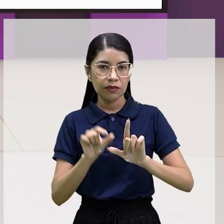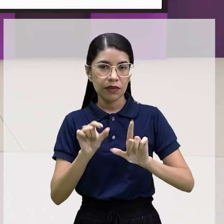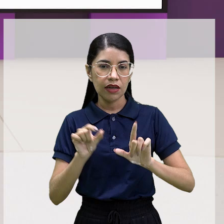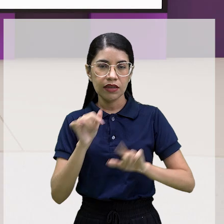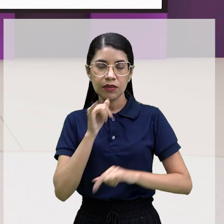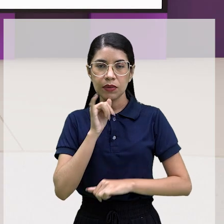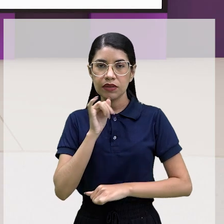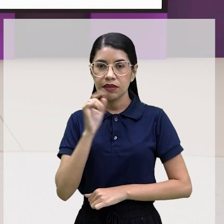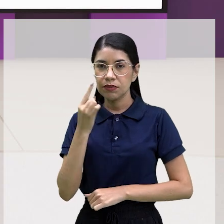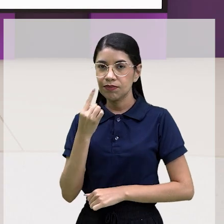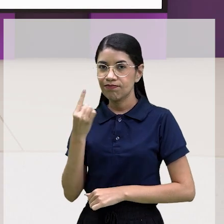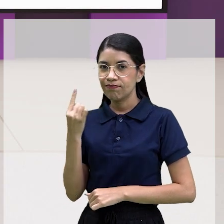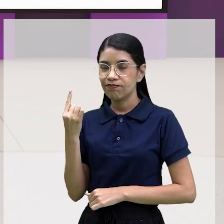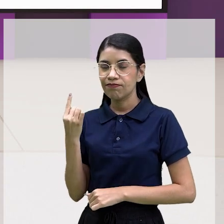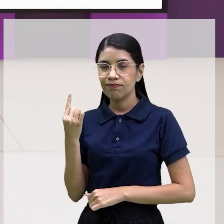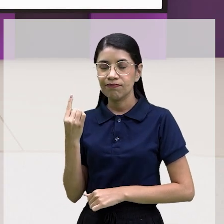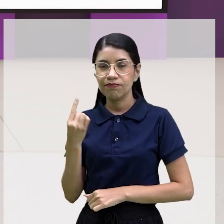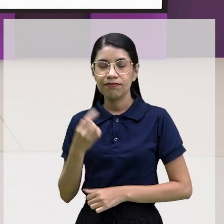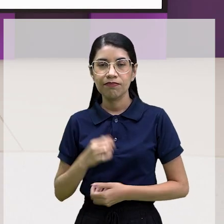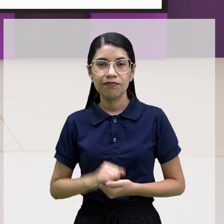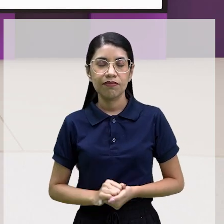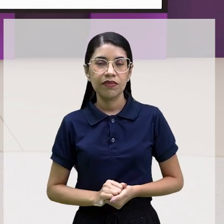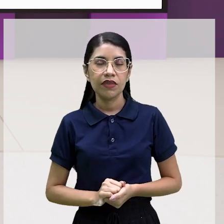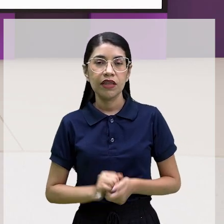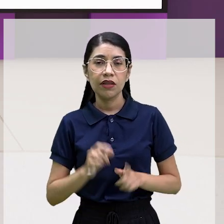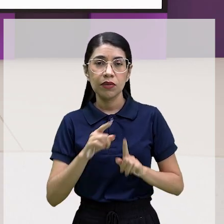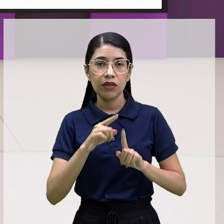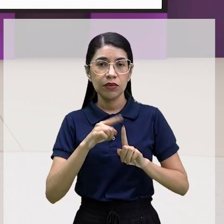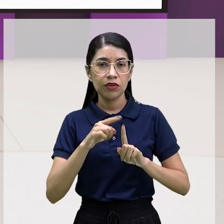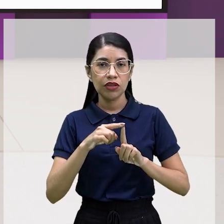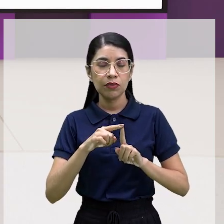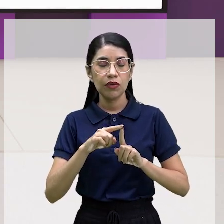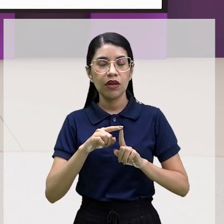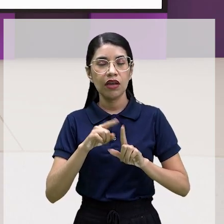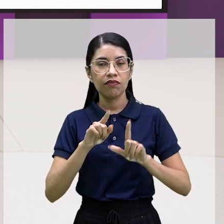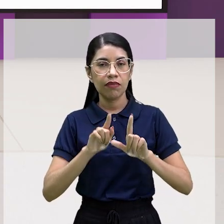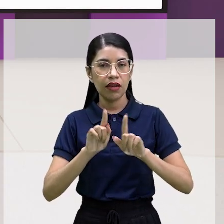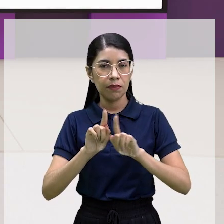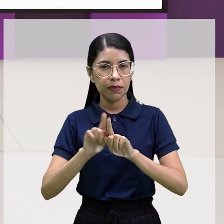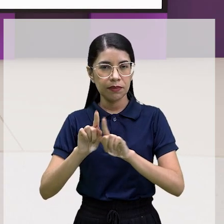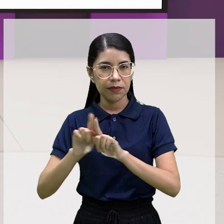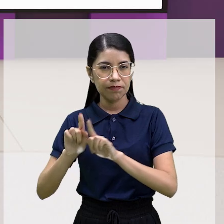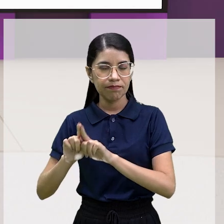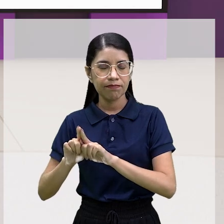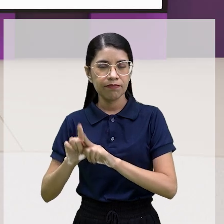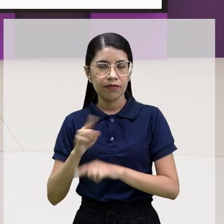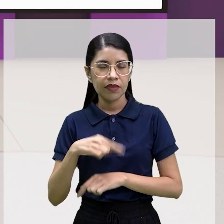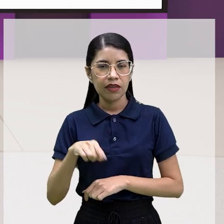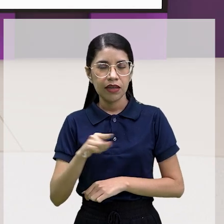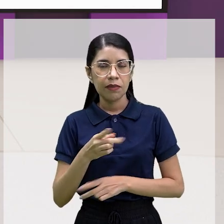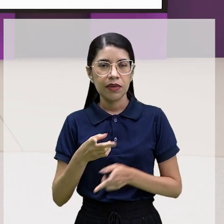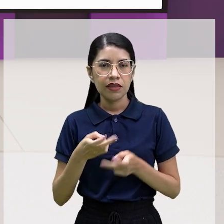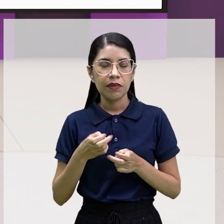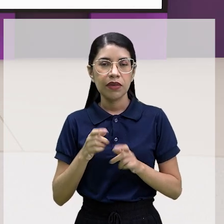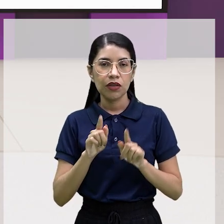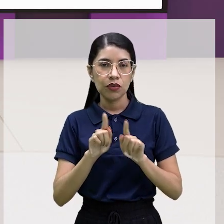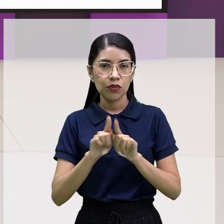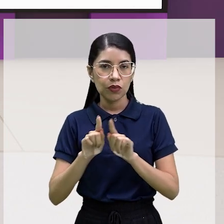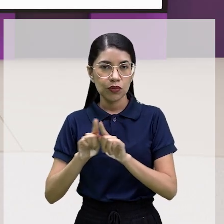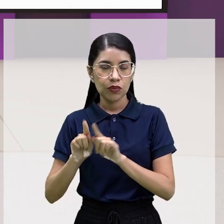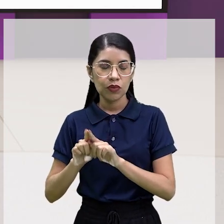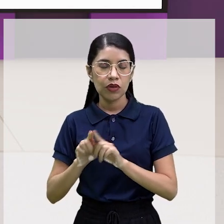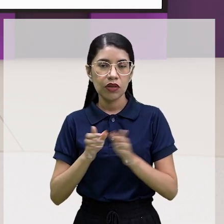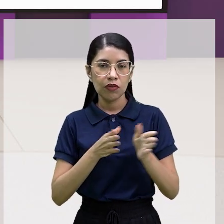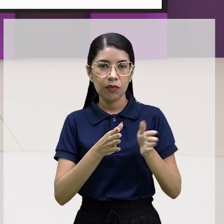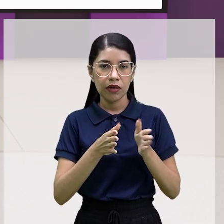no exemplo aqui, ó. Então, aqui eu tenho um histograma. Observe que as barras estão juntas ali, ó, e os intervalos